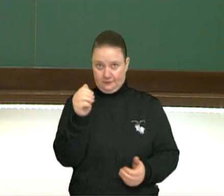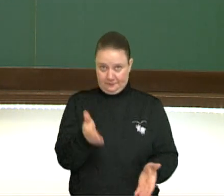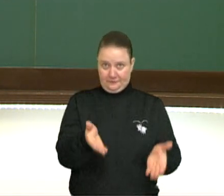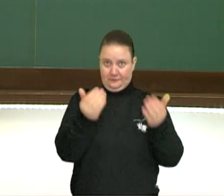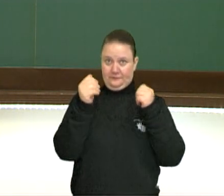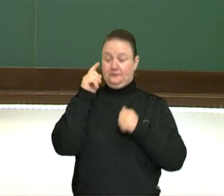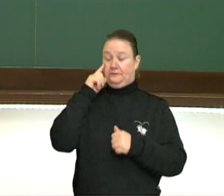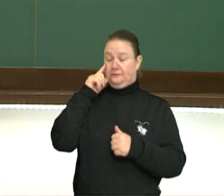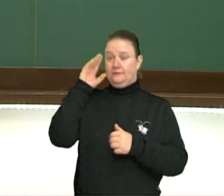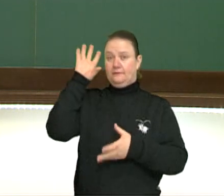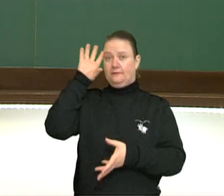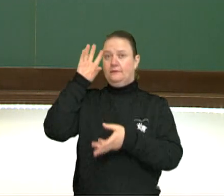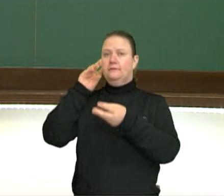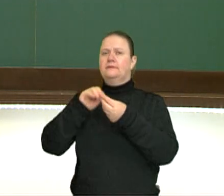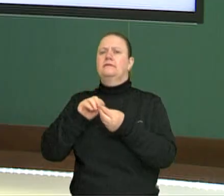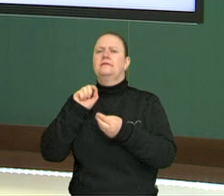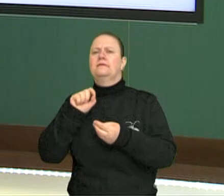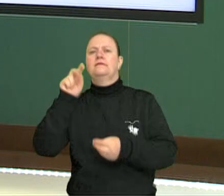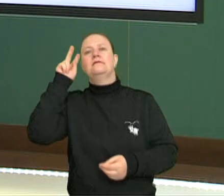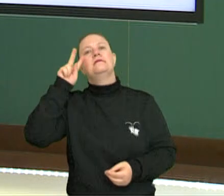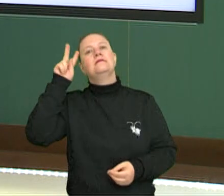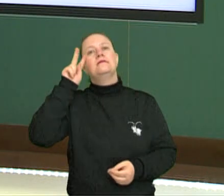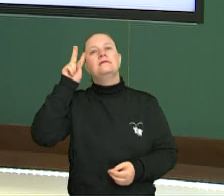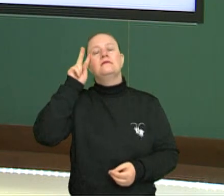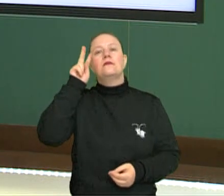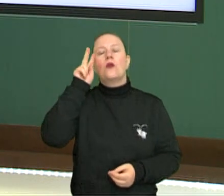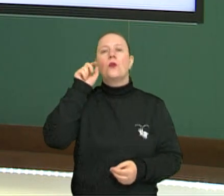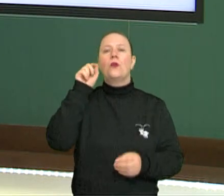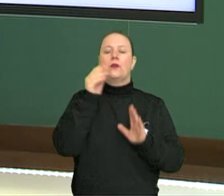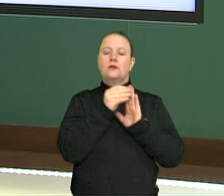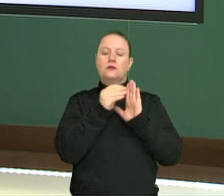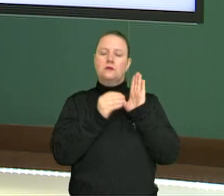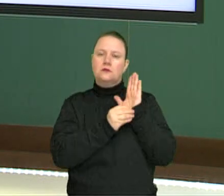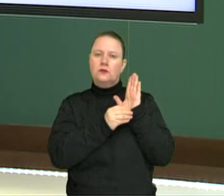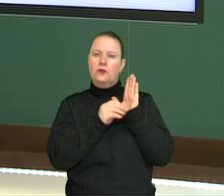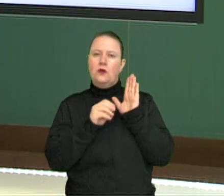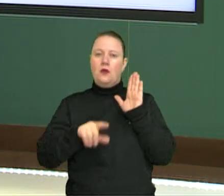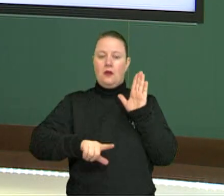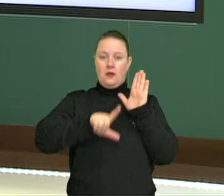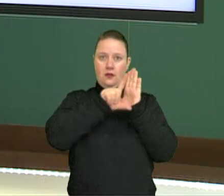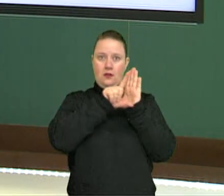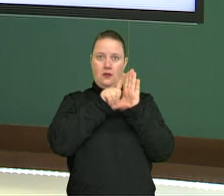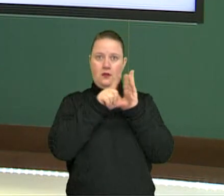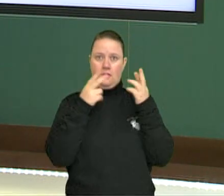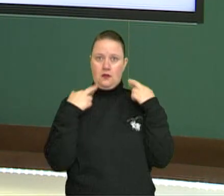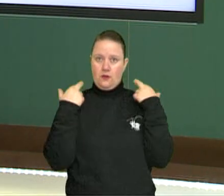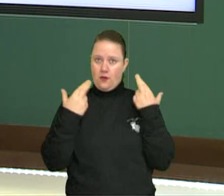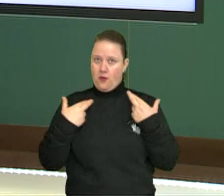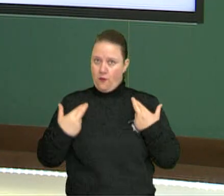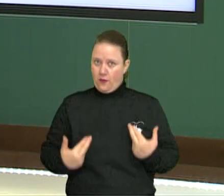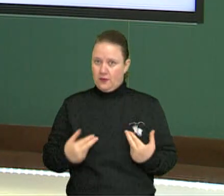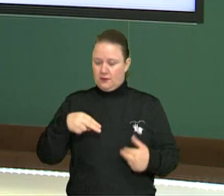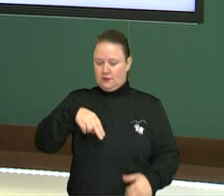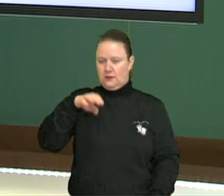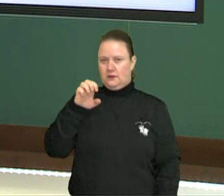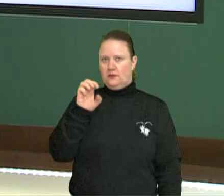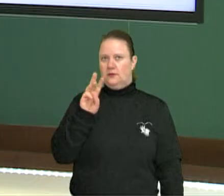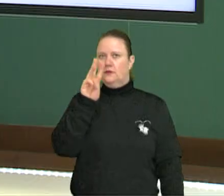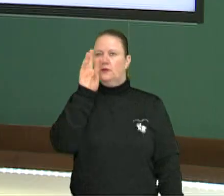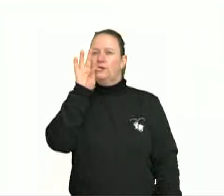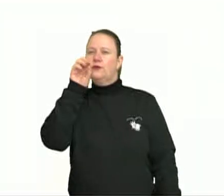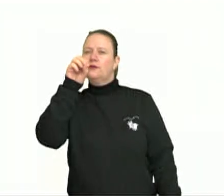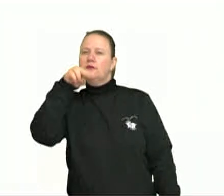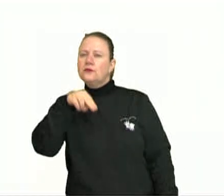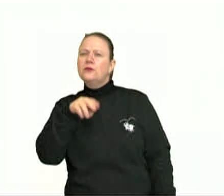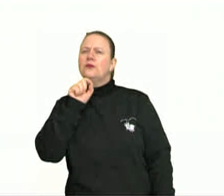a força centrípeta, nós temos que relembrar um pouquinho sobre as leis de Newton. Temos que lembrar que a primeira lei de Newton é a